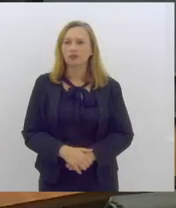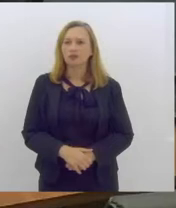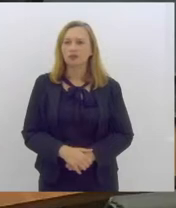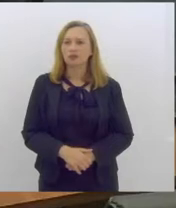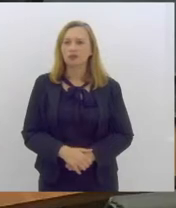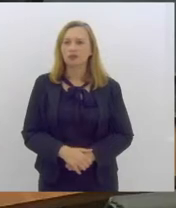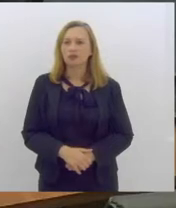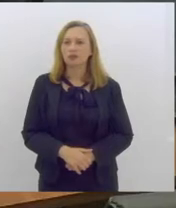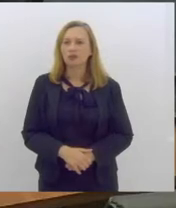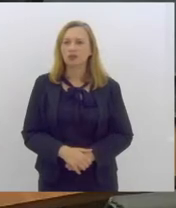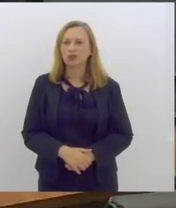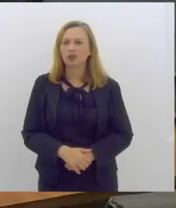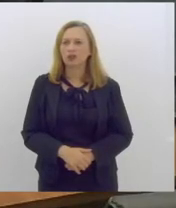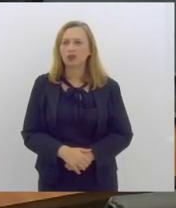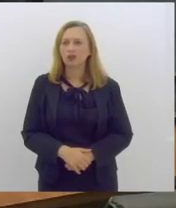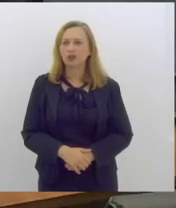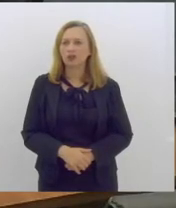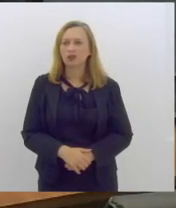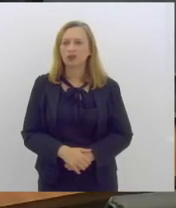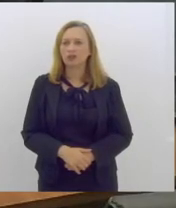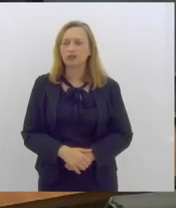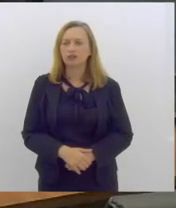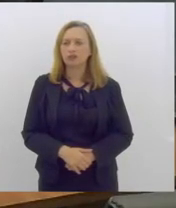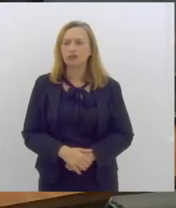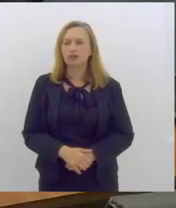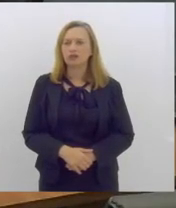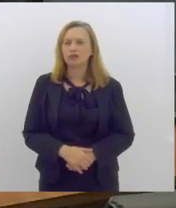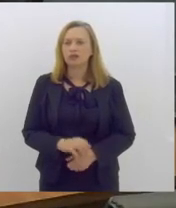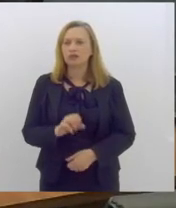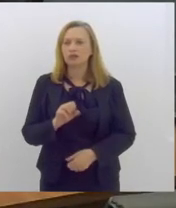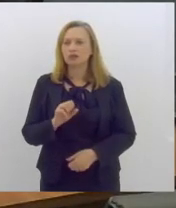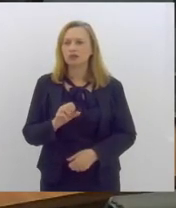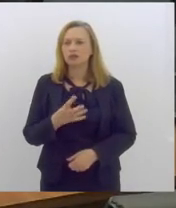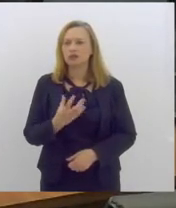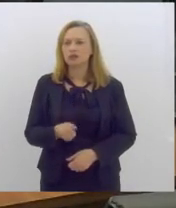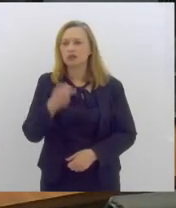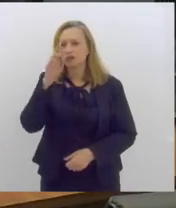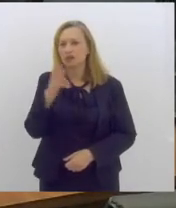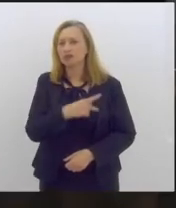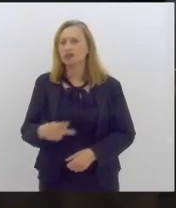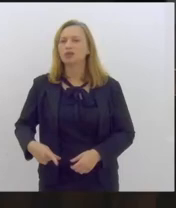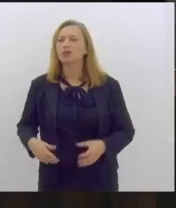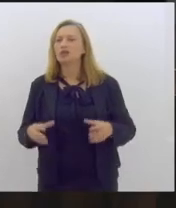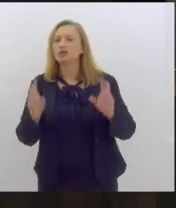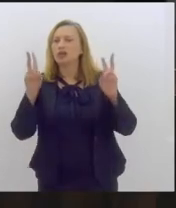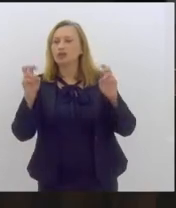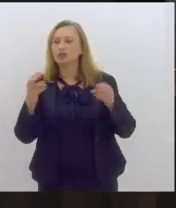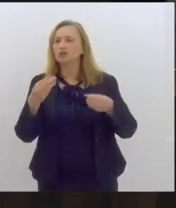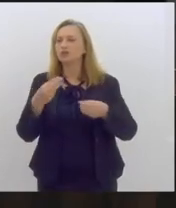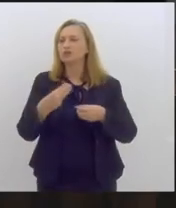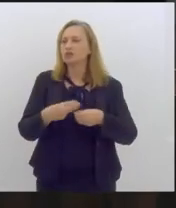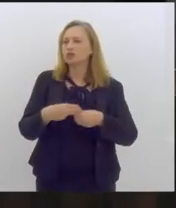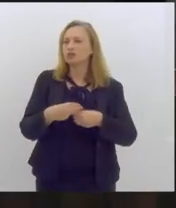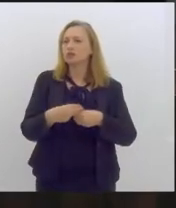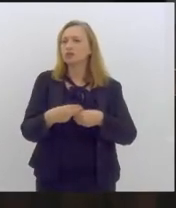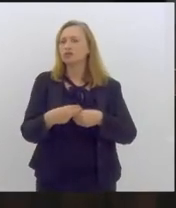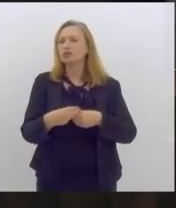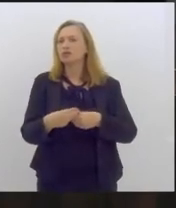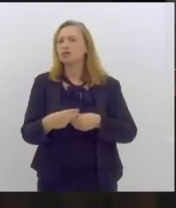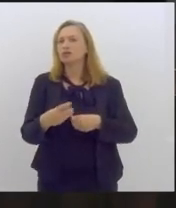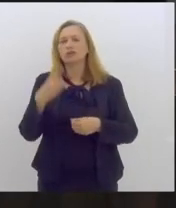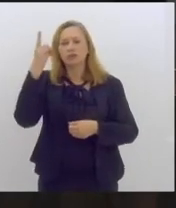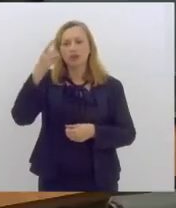tô com pressa J essas outras 10 o livro da comissão de assuntos municipais deputado Carlos